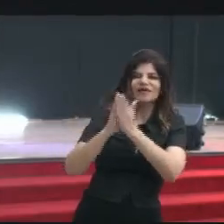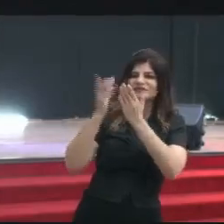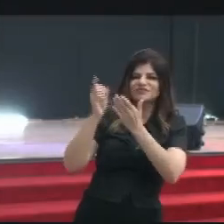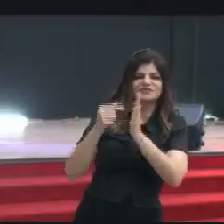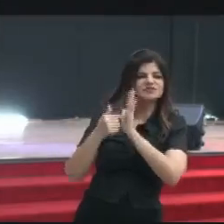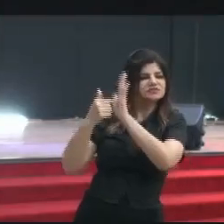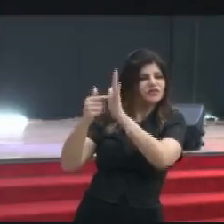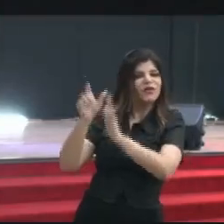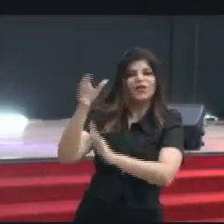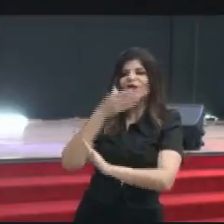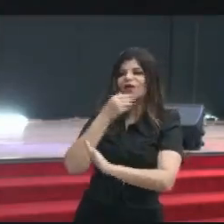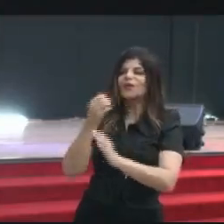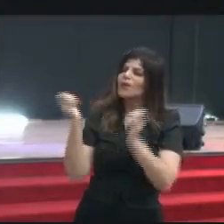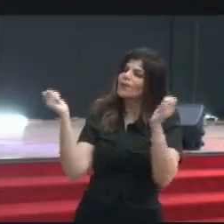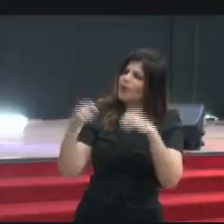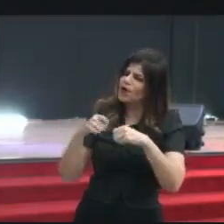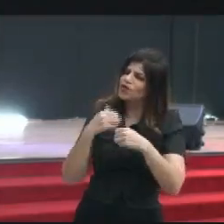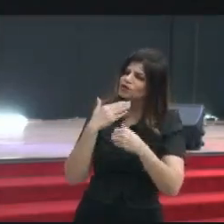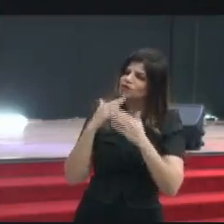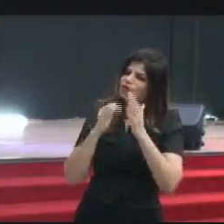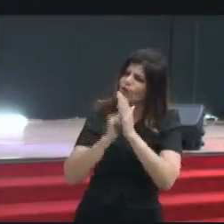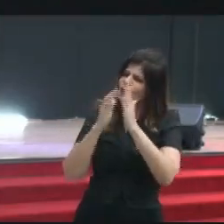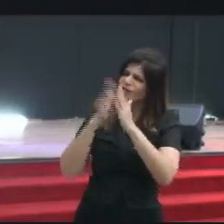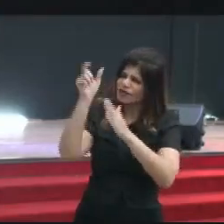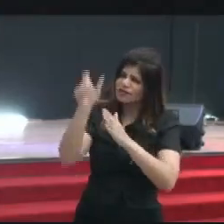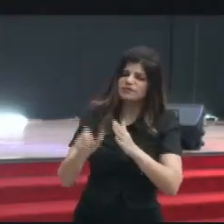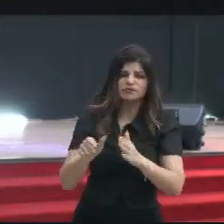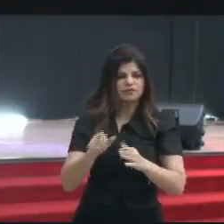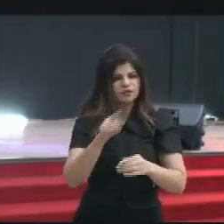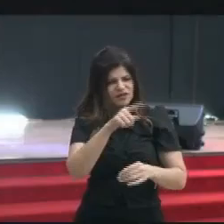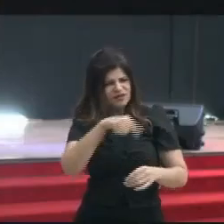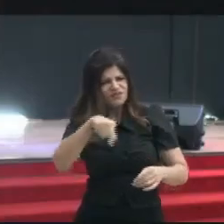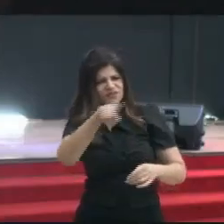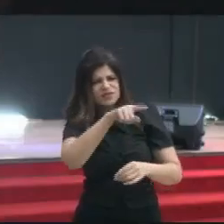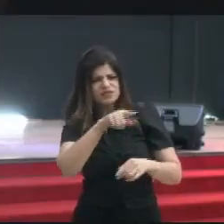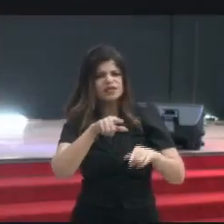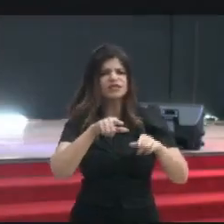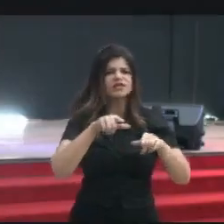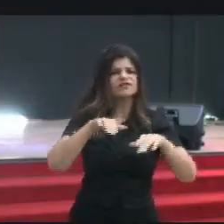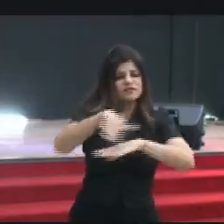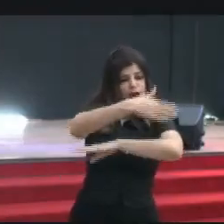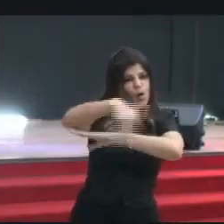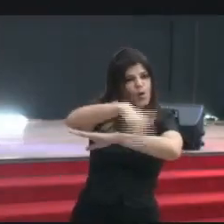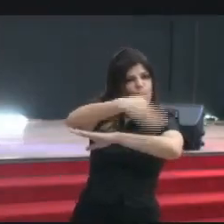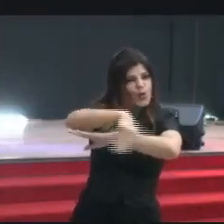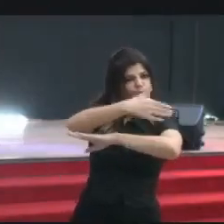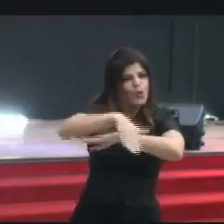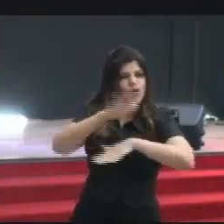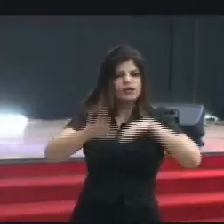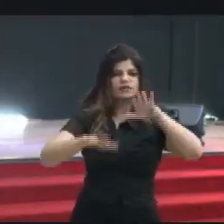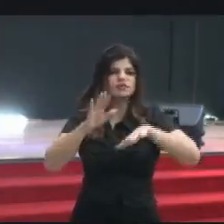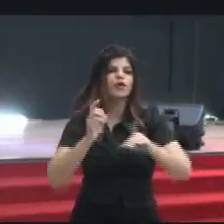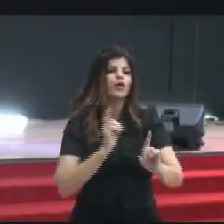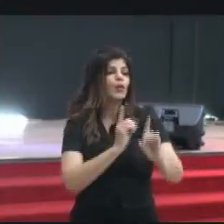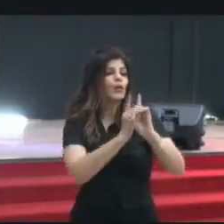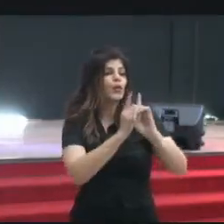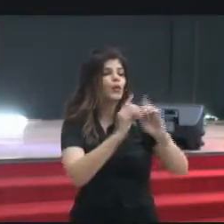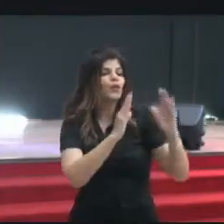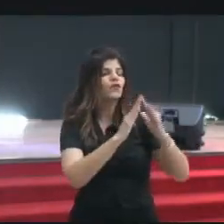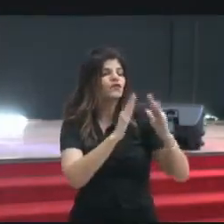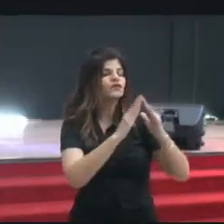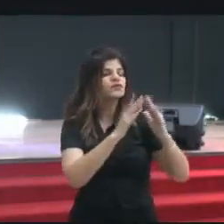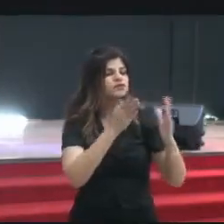de Deus, posso orar por você? Você está no emprego, você está na rua, você encontra com um